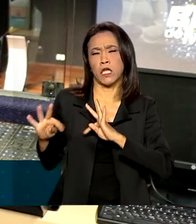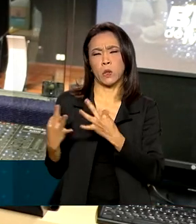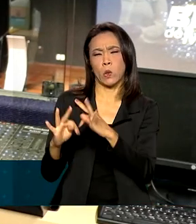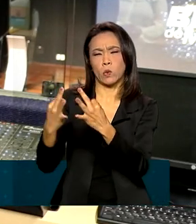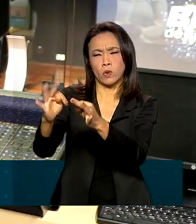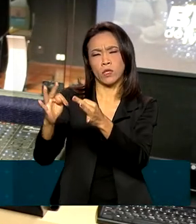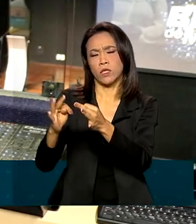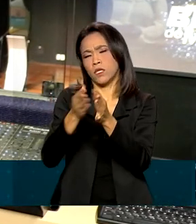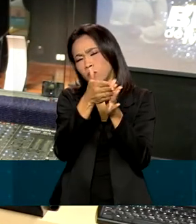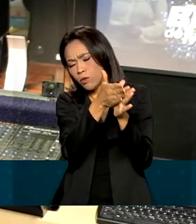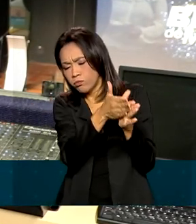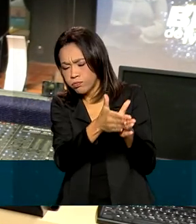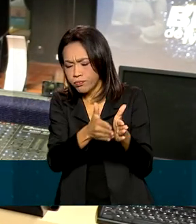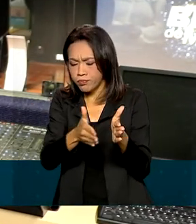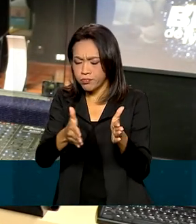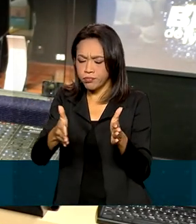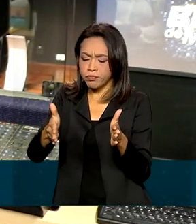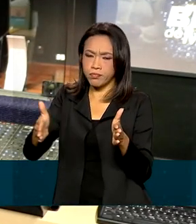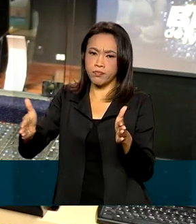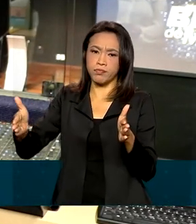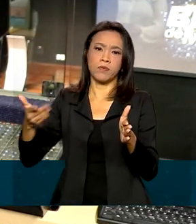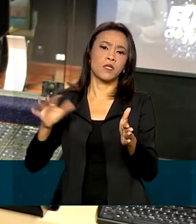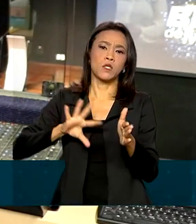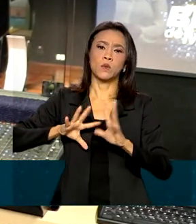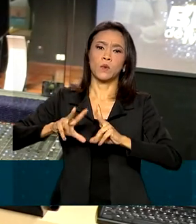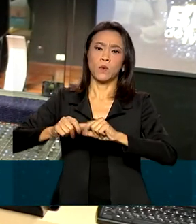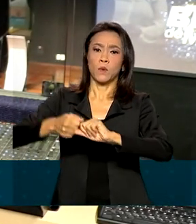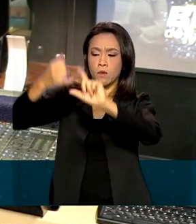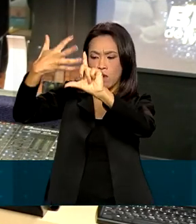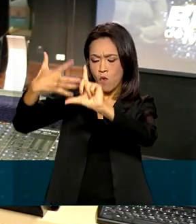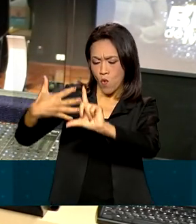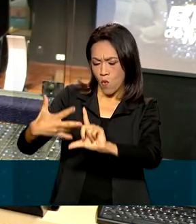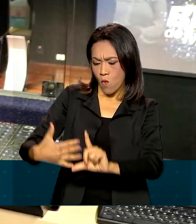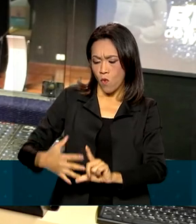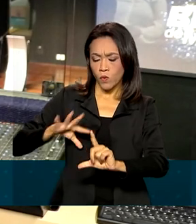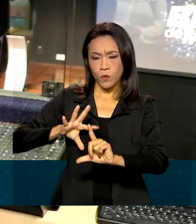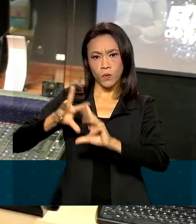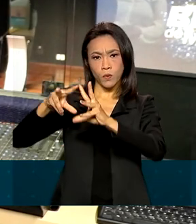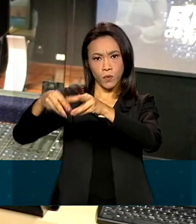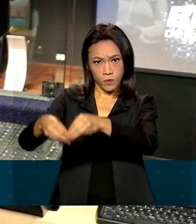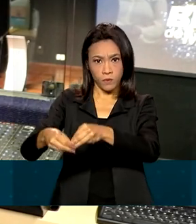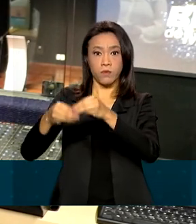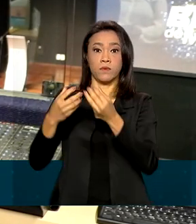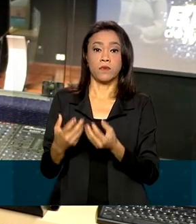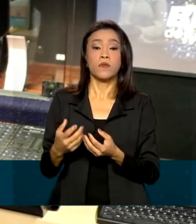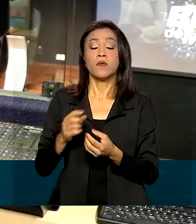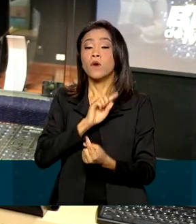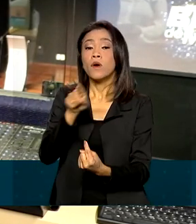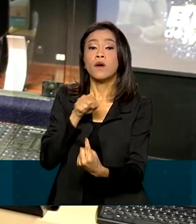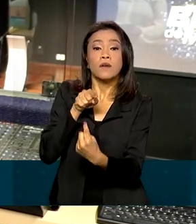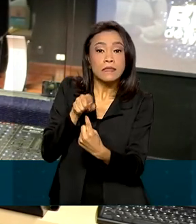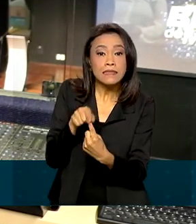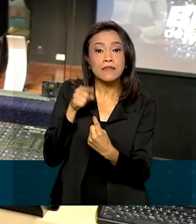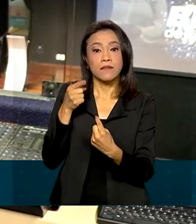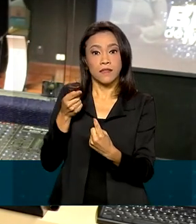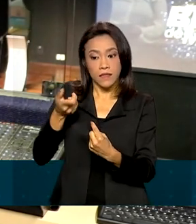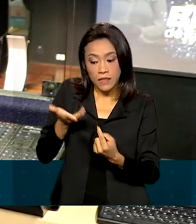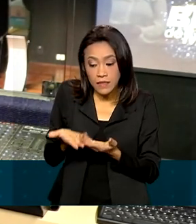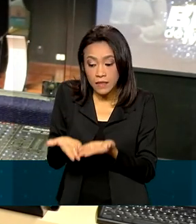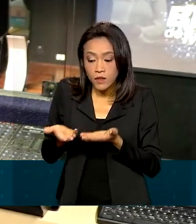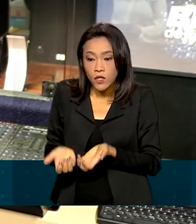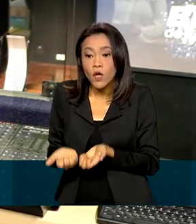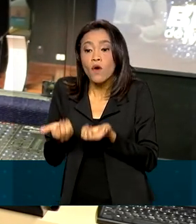nossas capacidades, plataformas operacionais, no sentido de que os serviços,